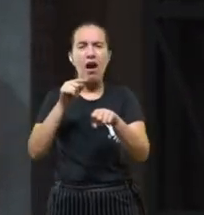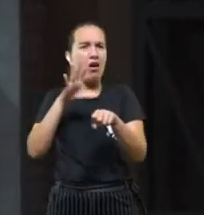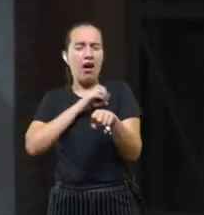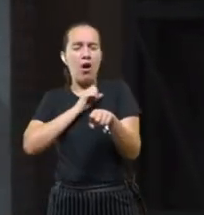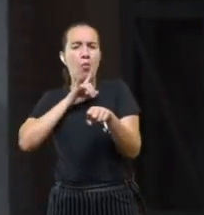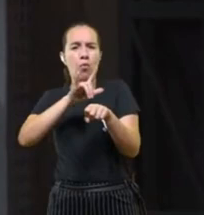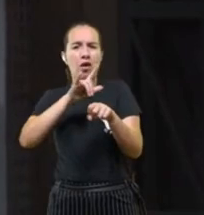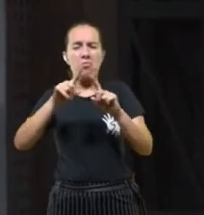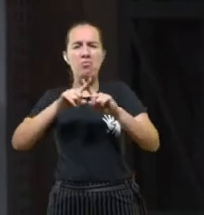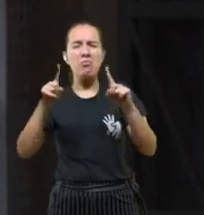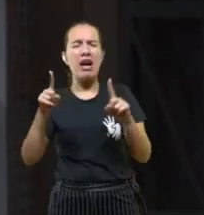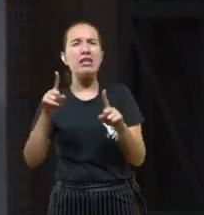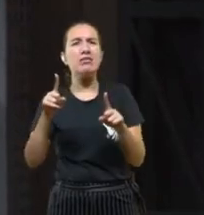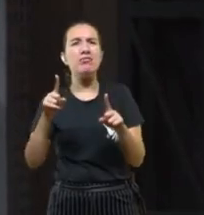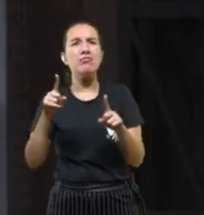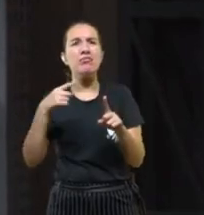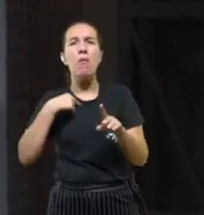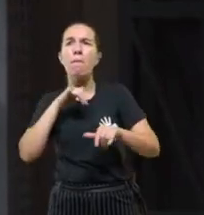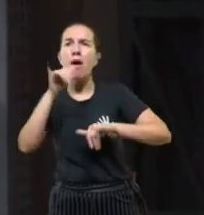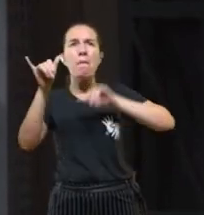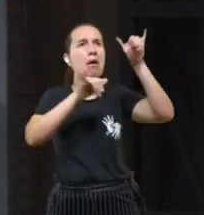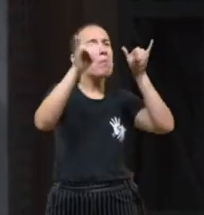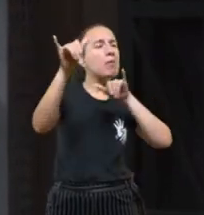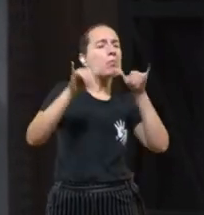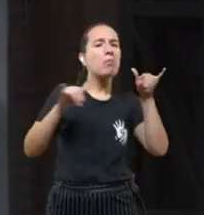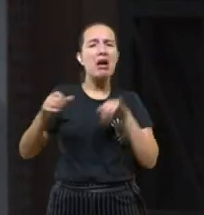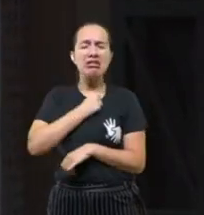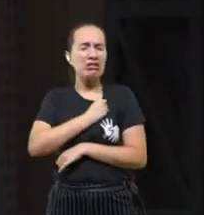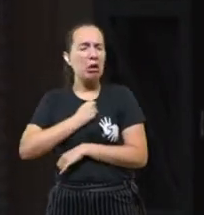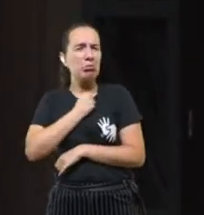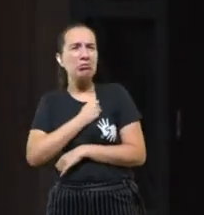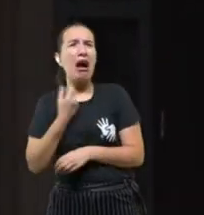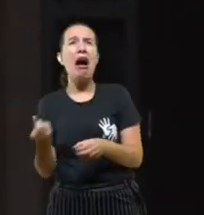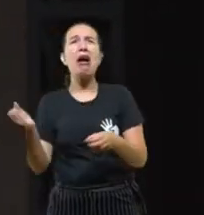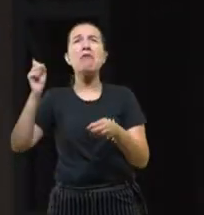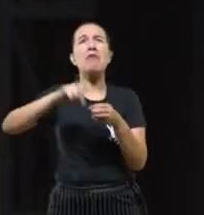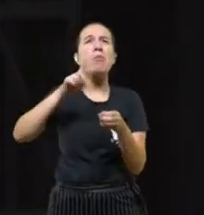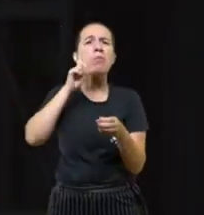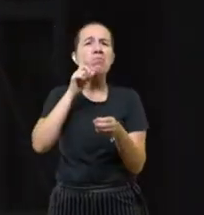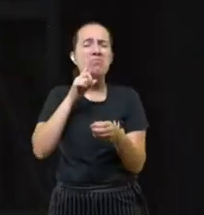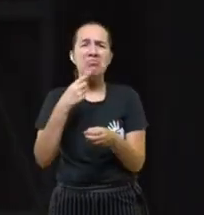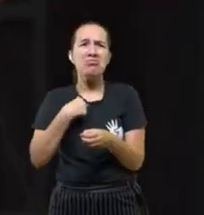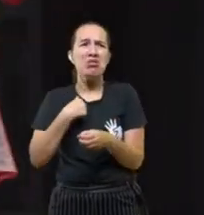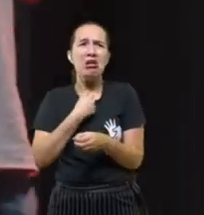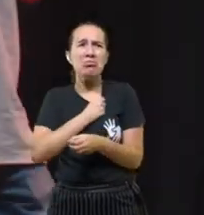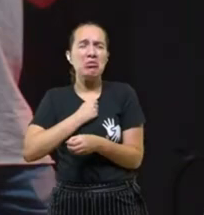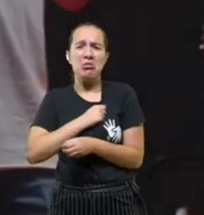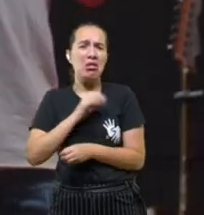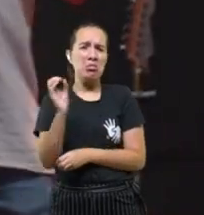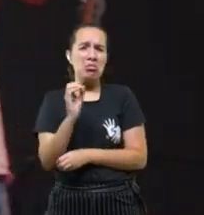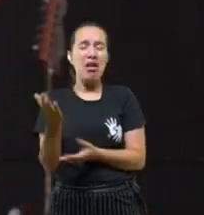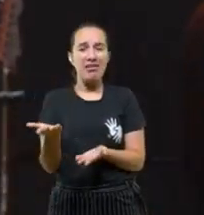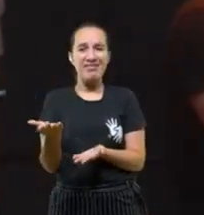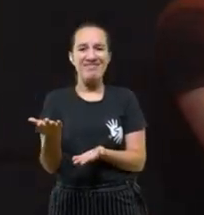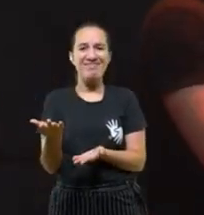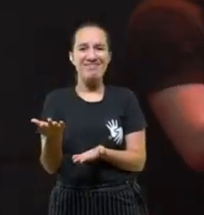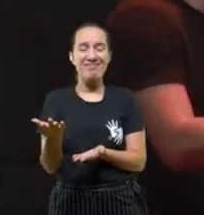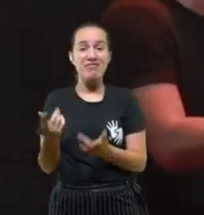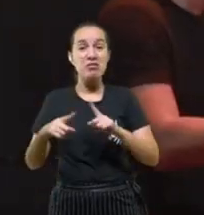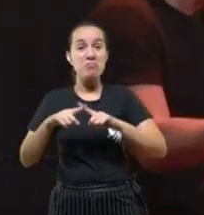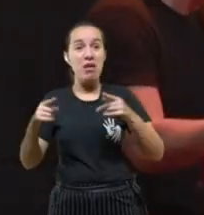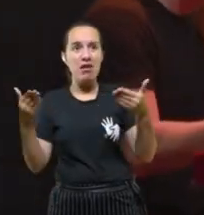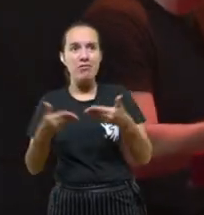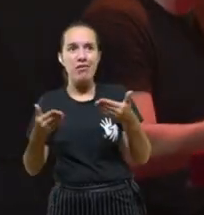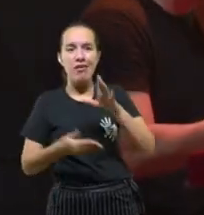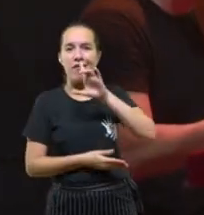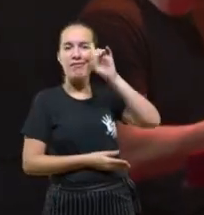nunca tive a mínima vontade de voltar a morar lá. Então foi tudo isso acontecendo